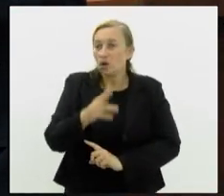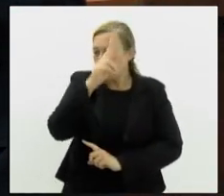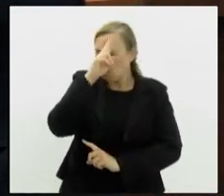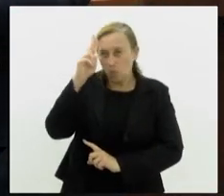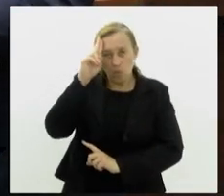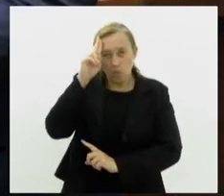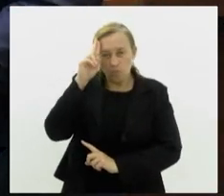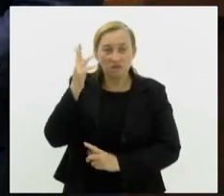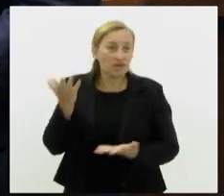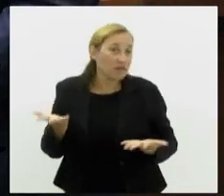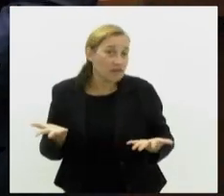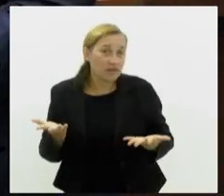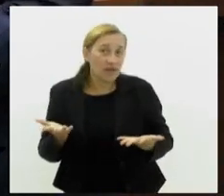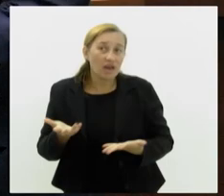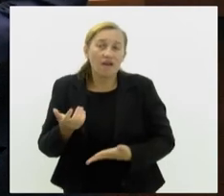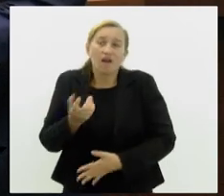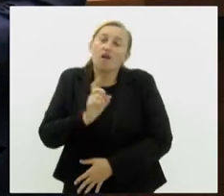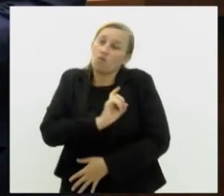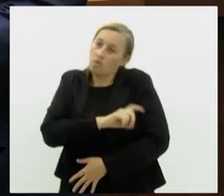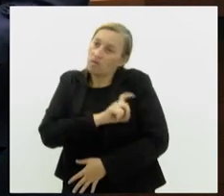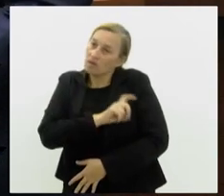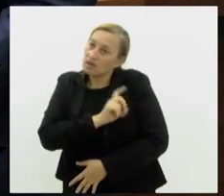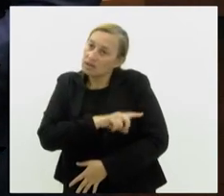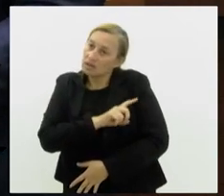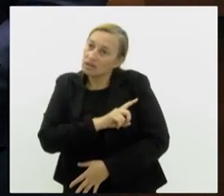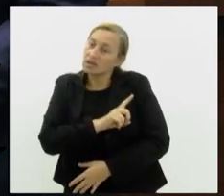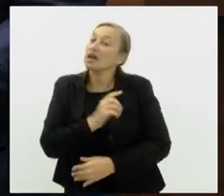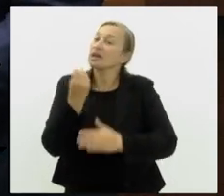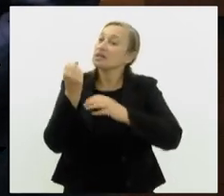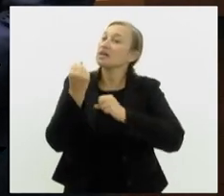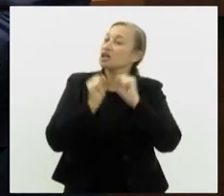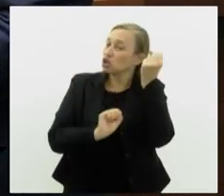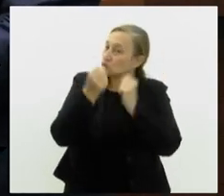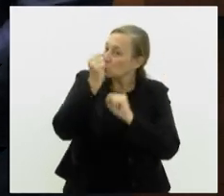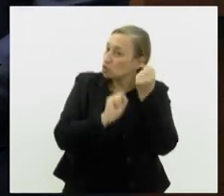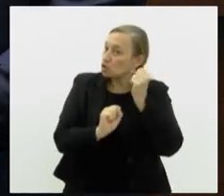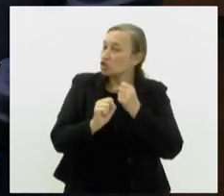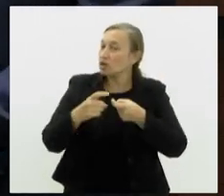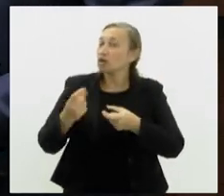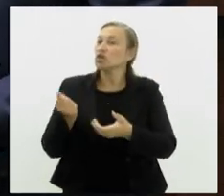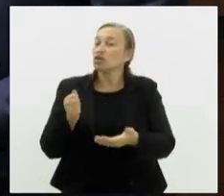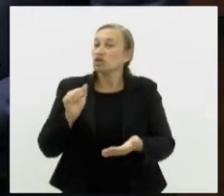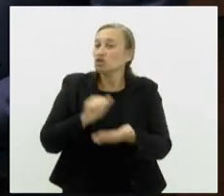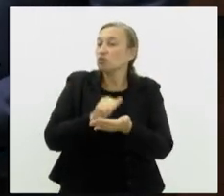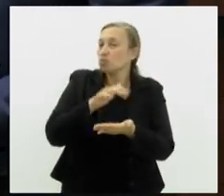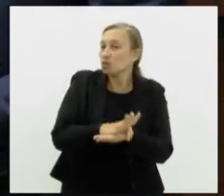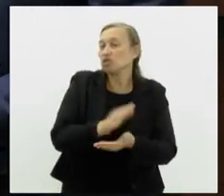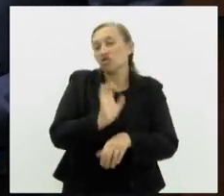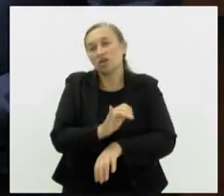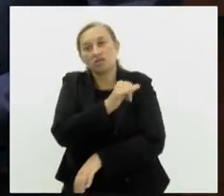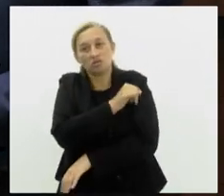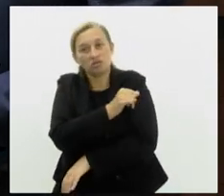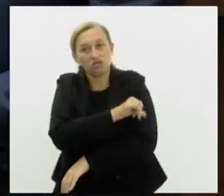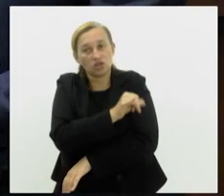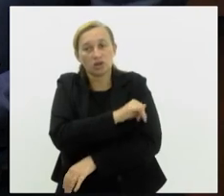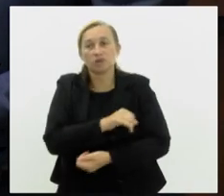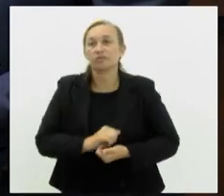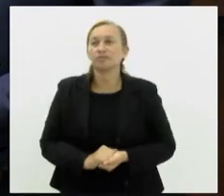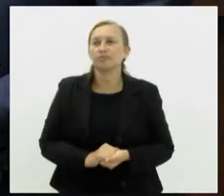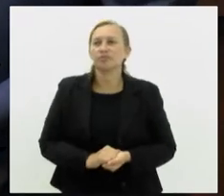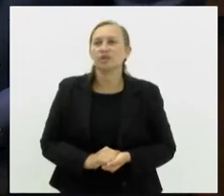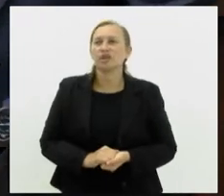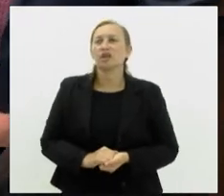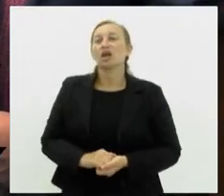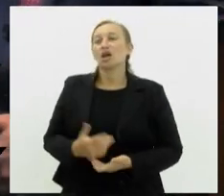Uma covardia que essa indústria da multa e a máfia do reboque faz no Rio de Janeiro e estava fazendo em São Deputado Gonçalo. Deputado Paubel, se me permite